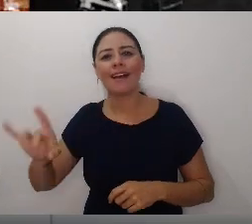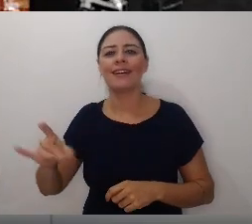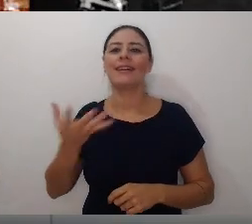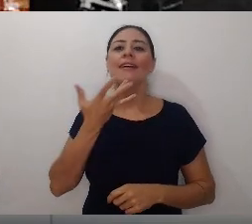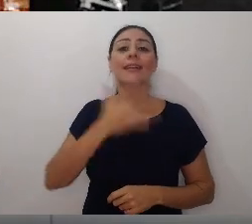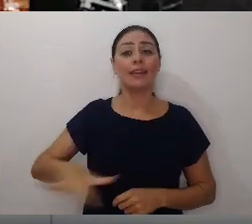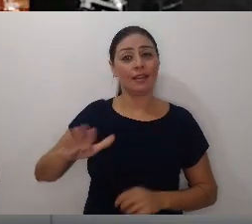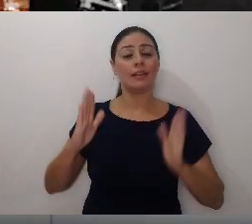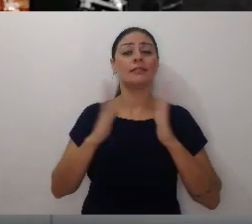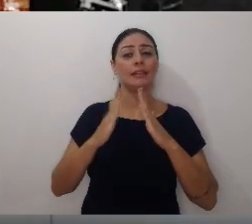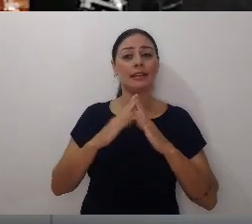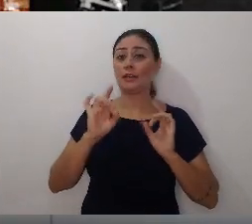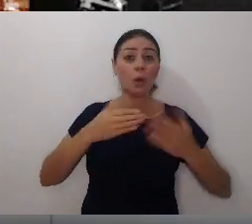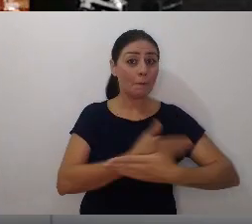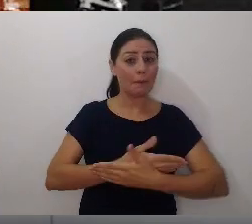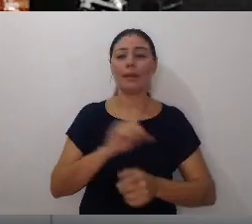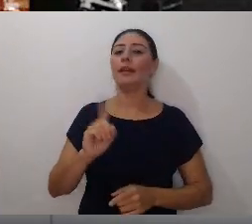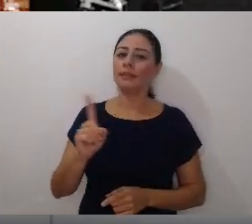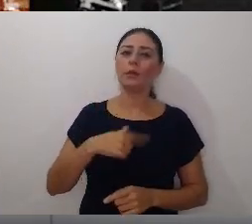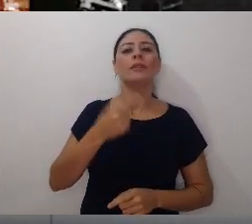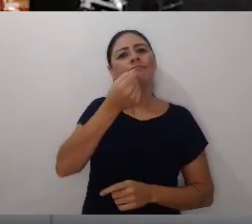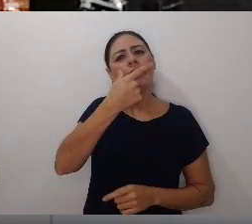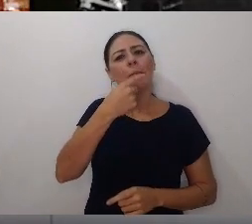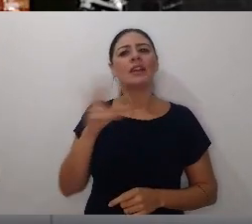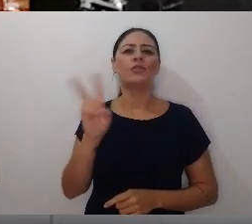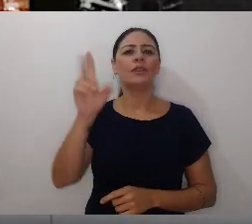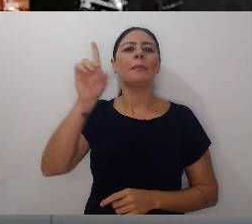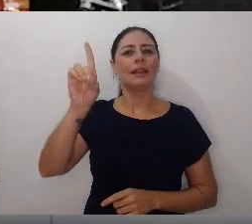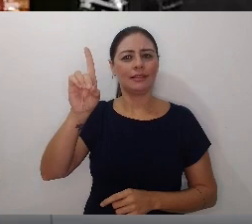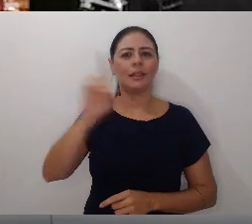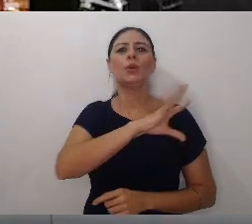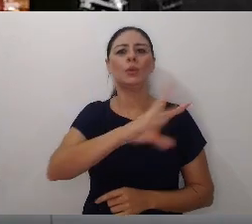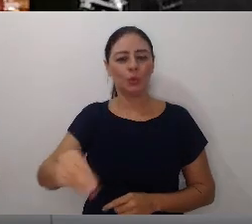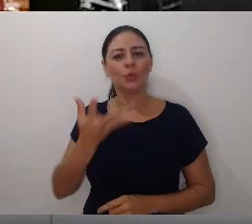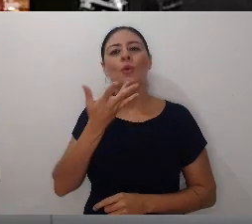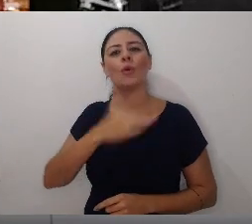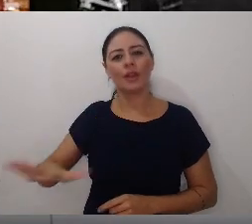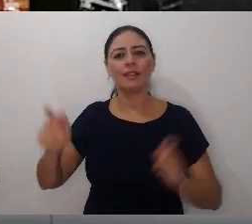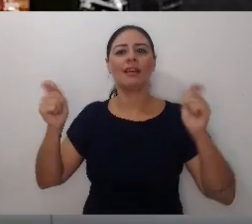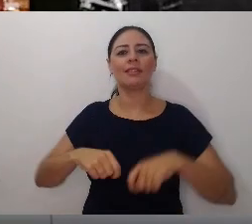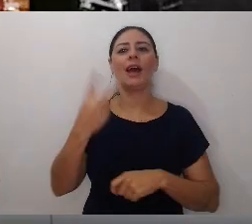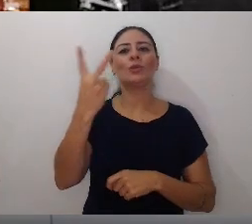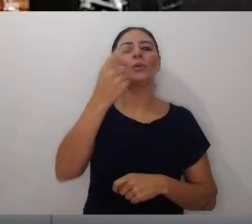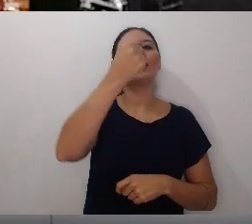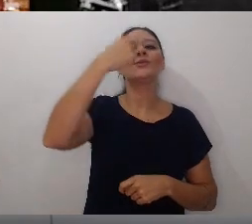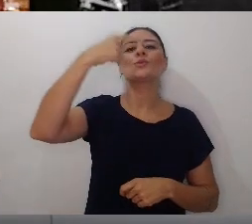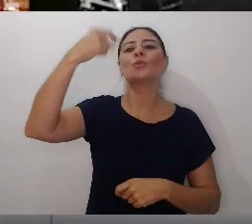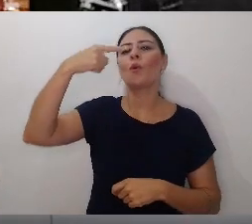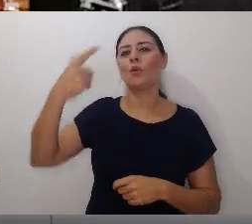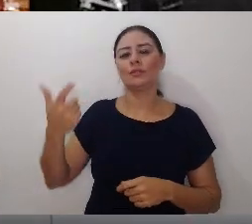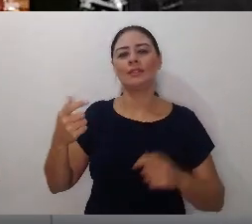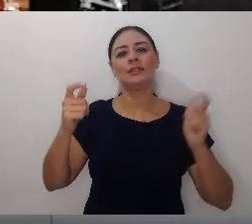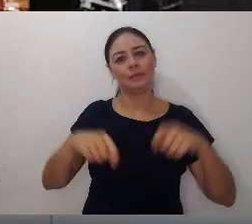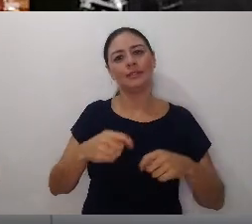ainda, a própria aditiva, você pode começar a dar 2 gotas para todas as crianças da casa. Não precisa ser só para bebê, que já é alguma